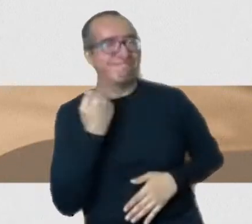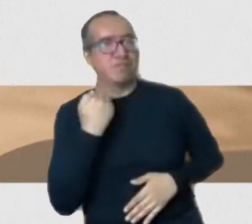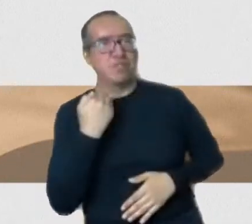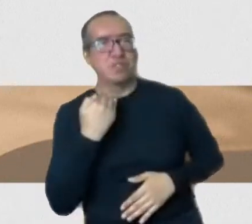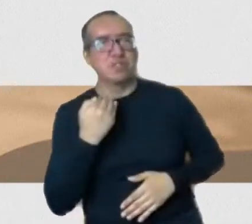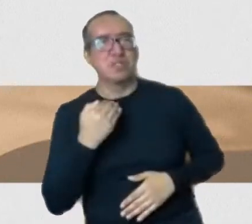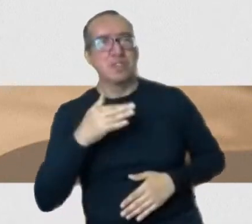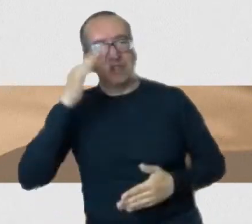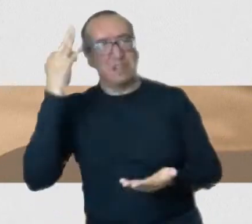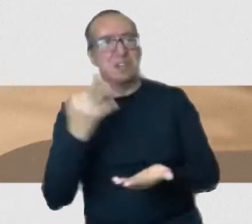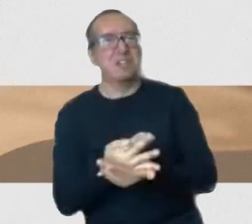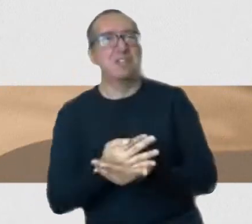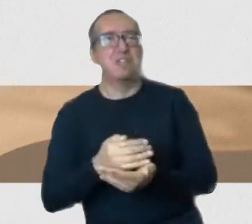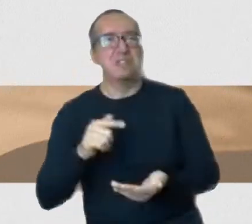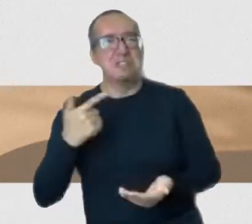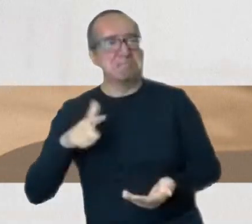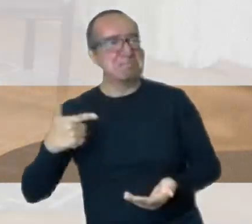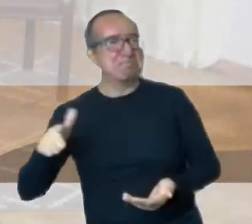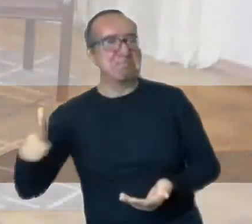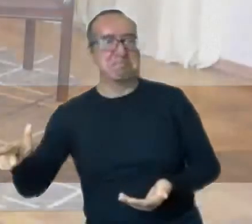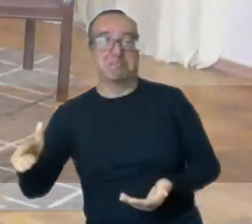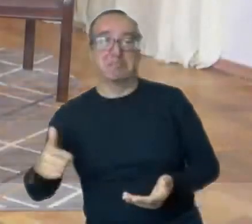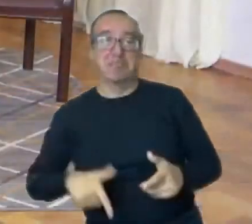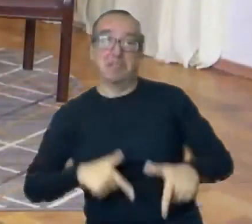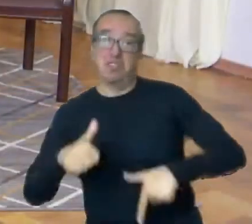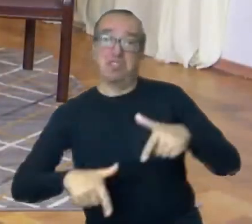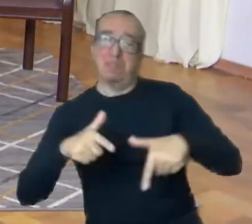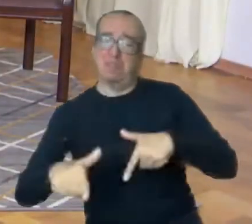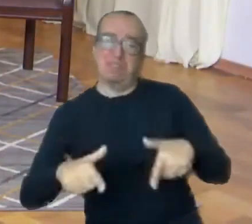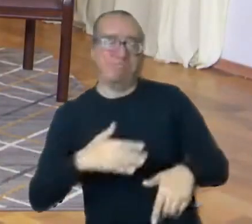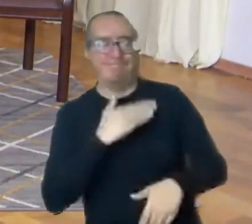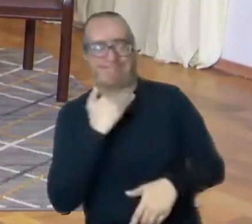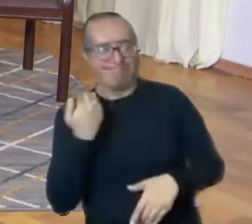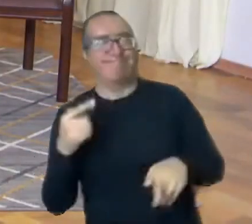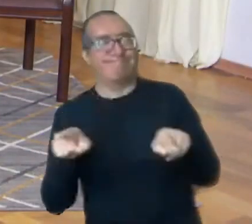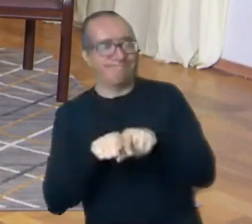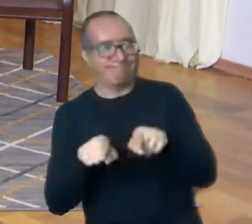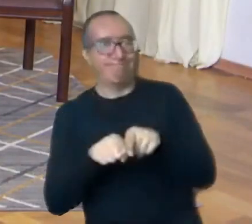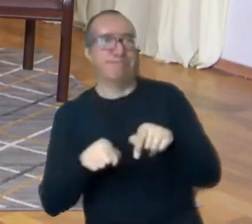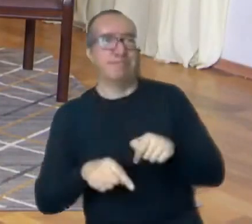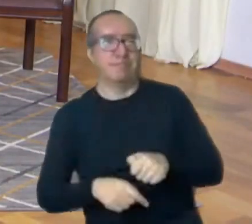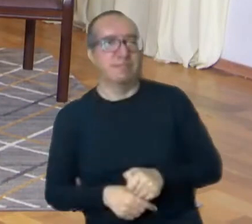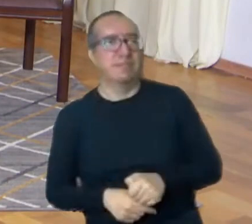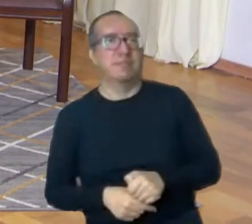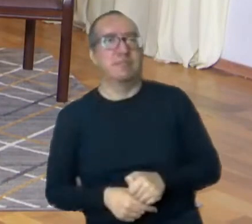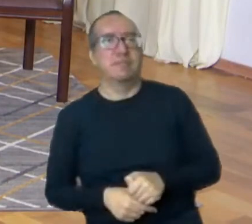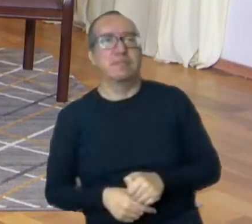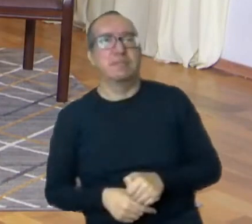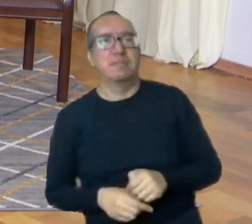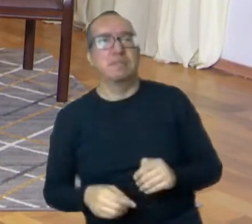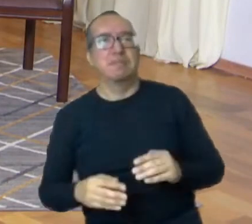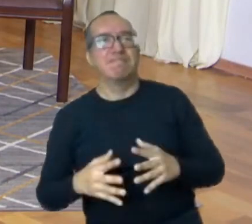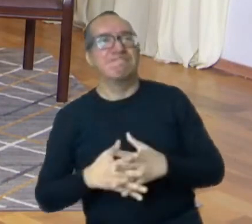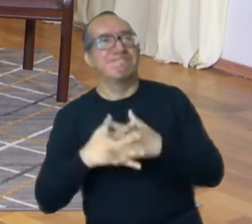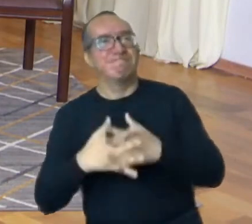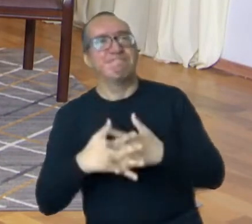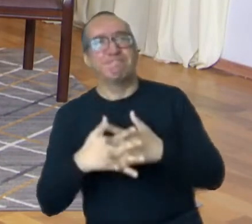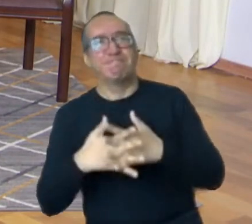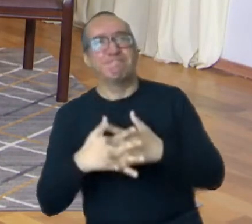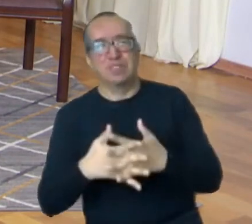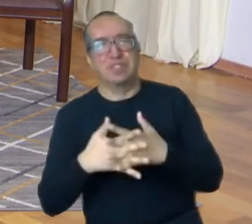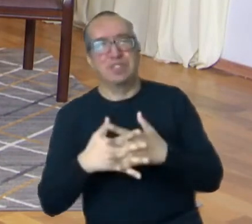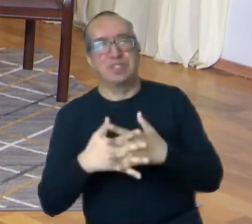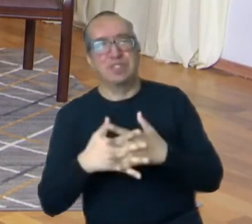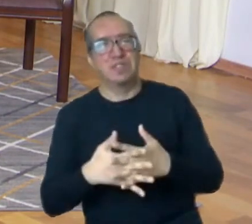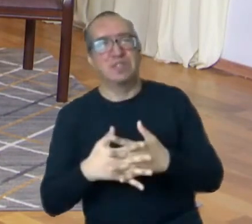Queridos, há muita confusão nesse texto, há muita desinformação nesse texto, mas